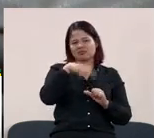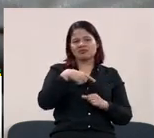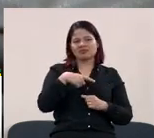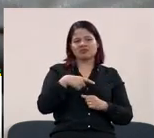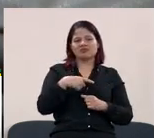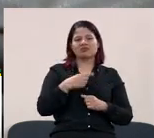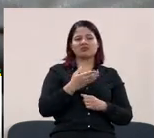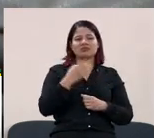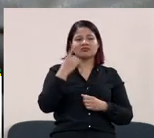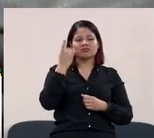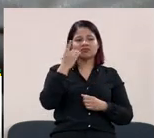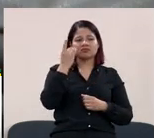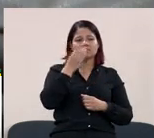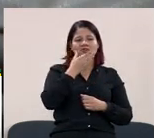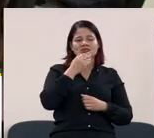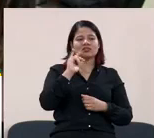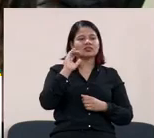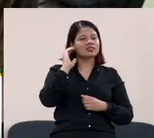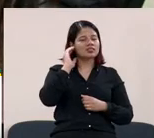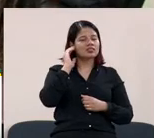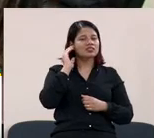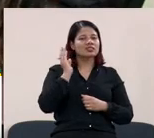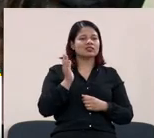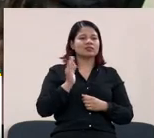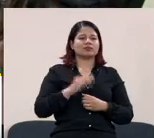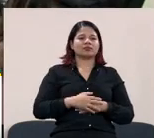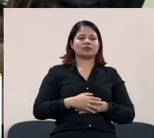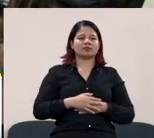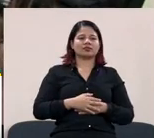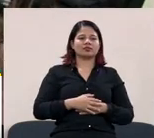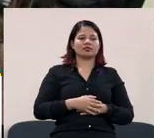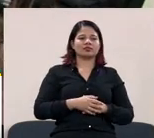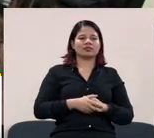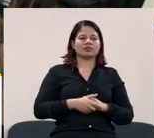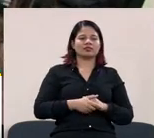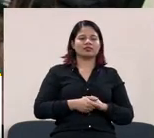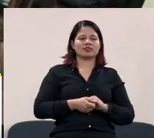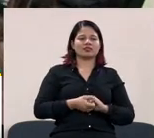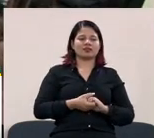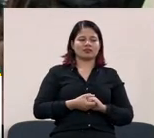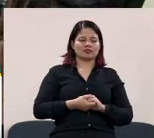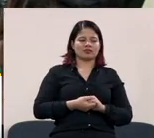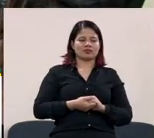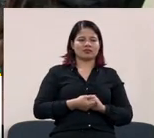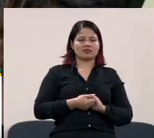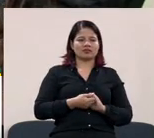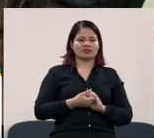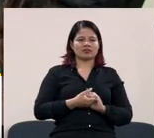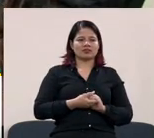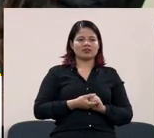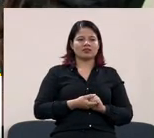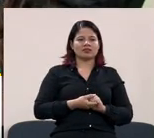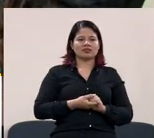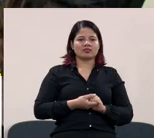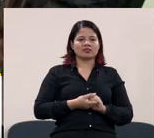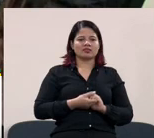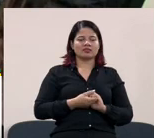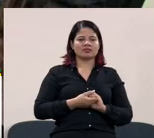Deputado, obrigado. Eu concedo uma parte ao deputado Jaci para tratar logicamente do